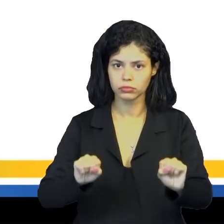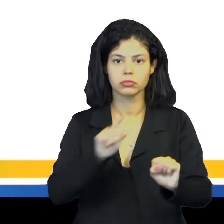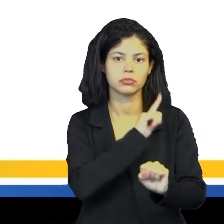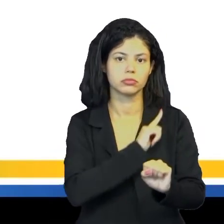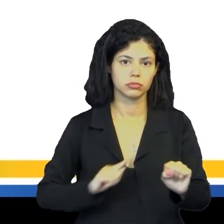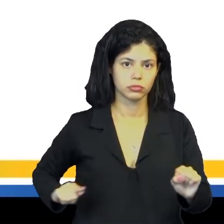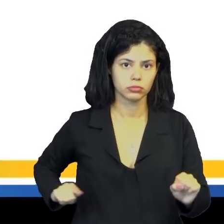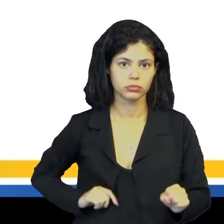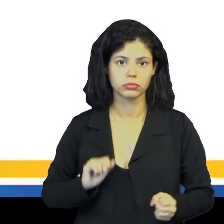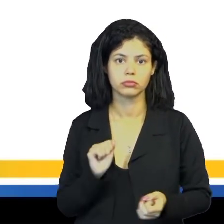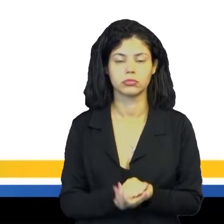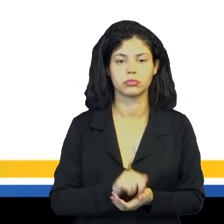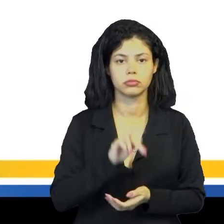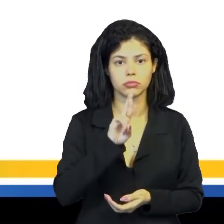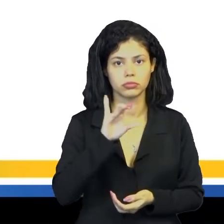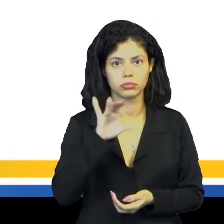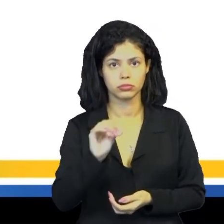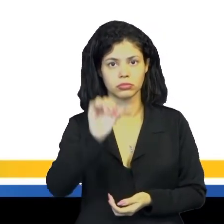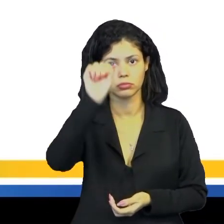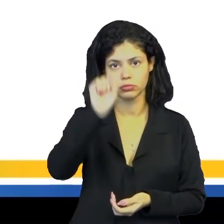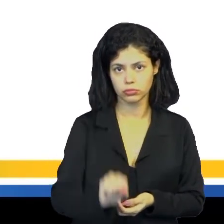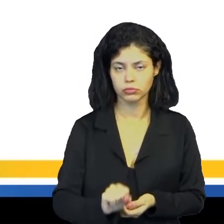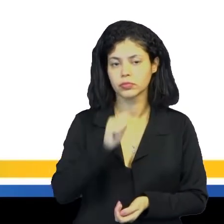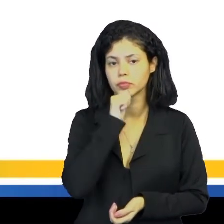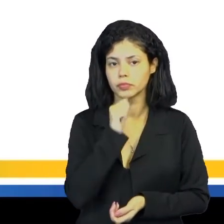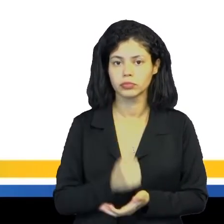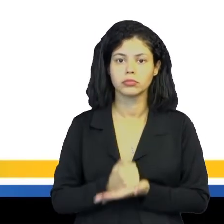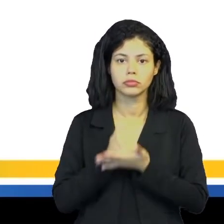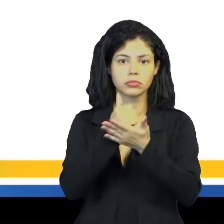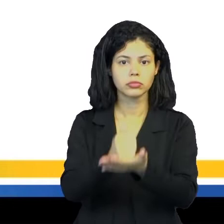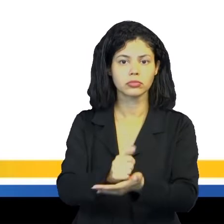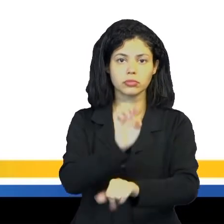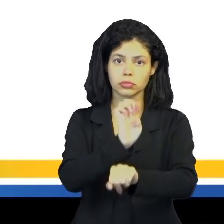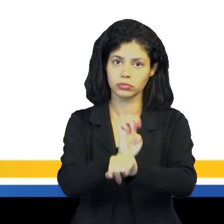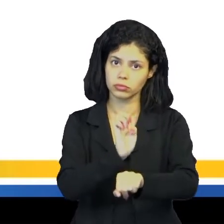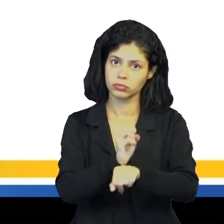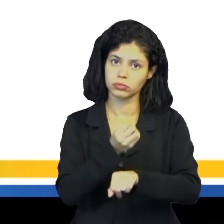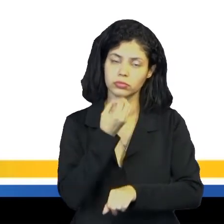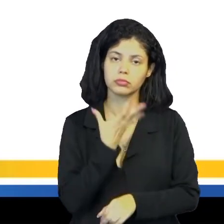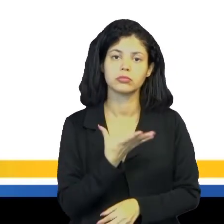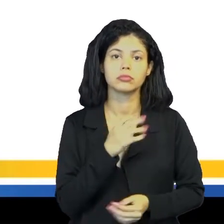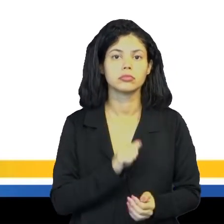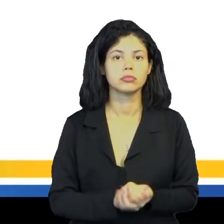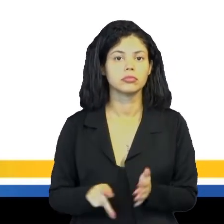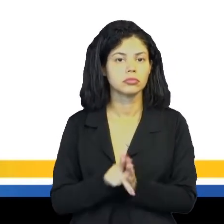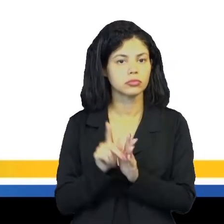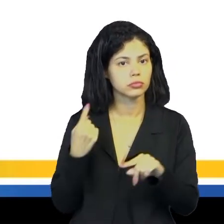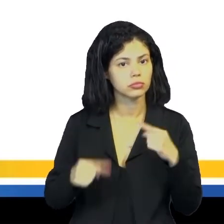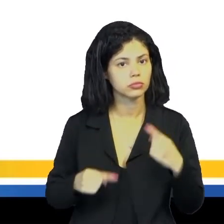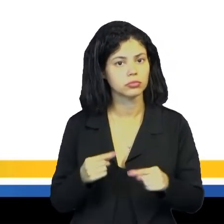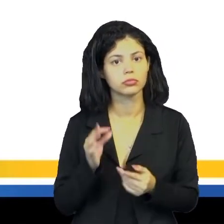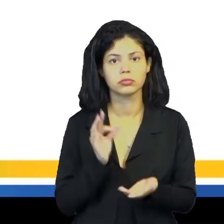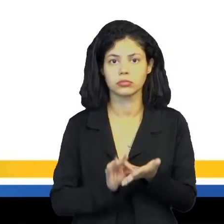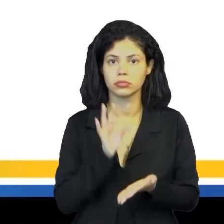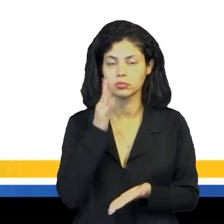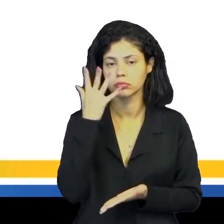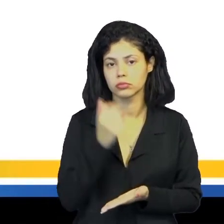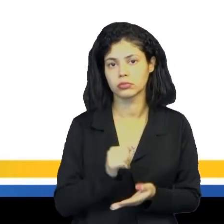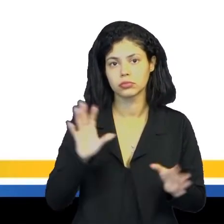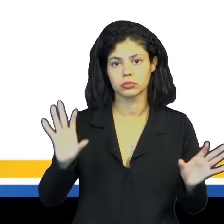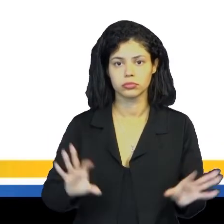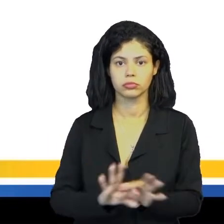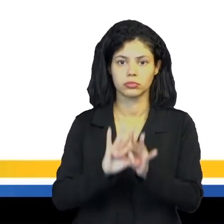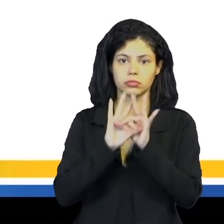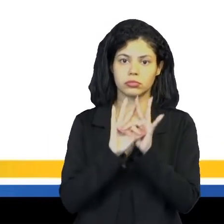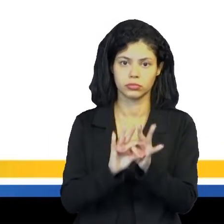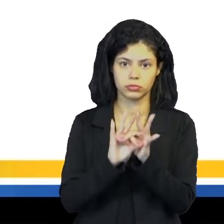governadores do Rio Grande do Sul e da Paraíba, apoiados por estados que não se beneficiavam dessa política do café com leite, se